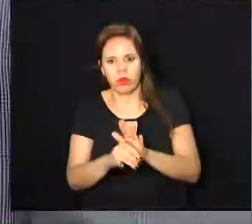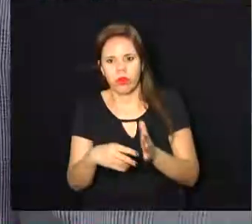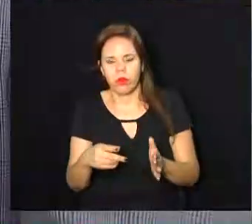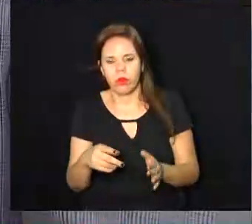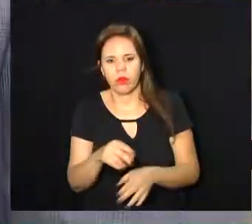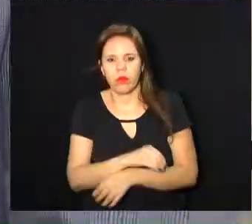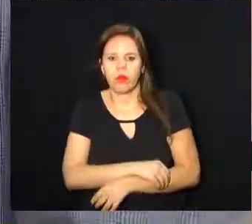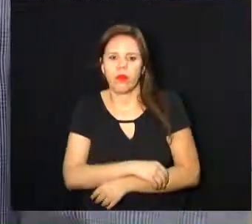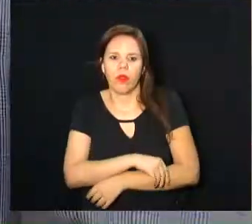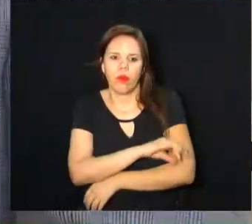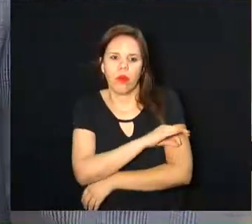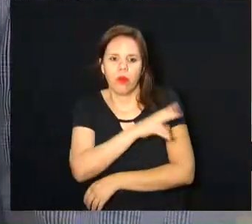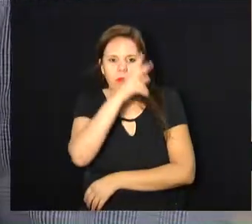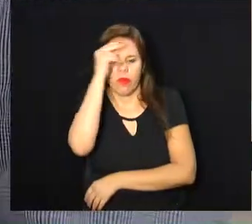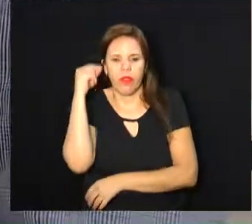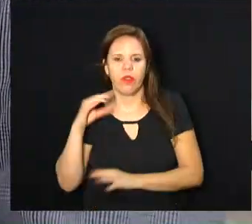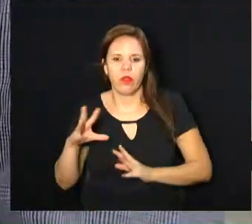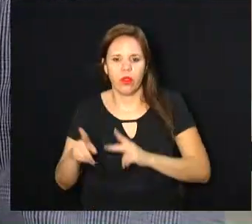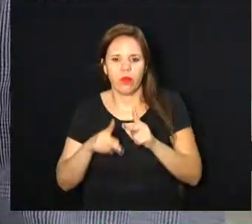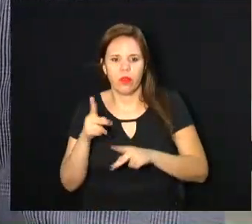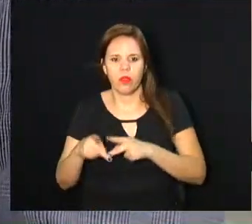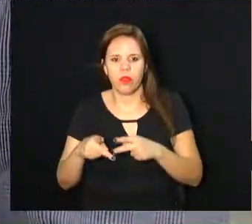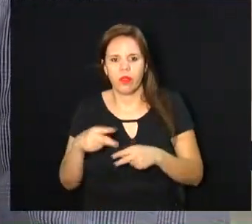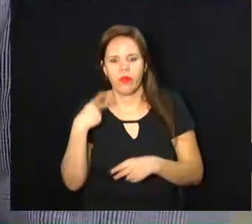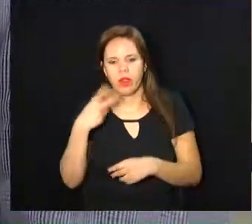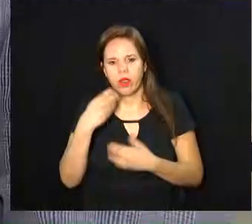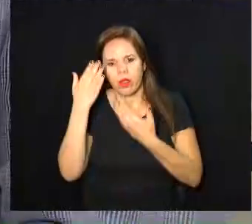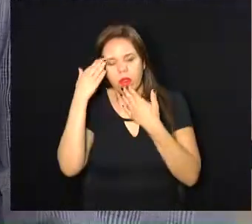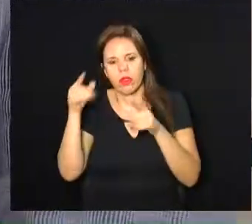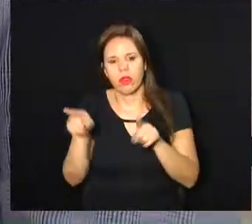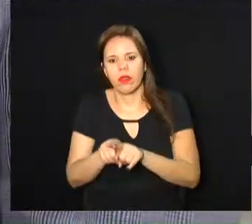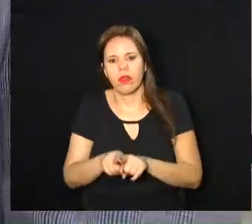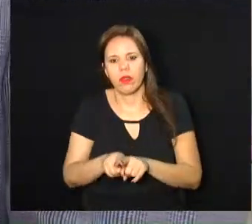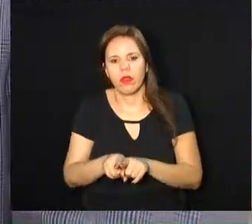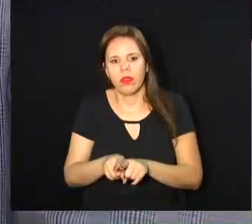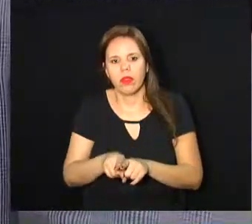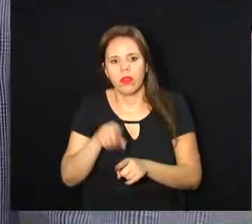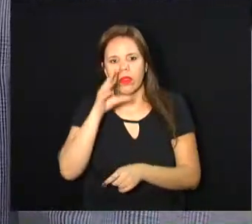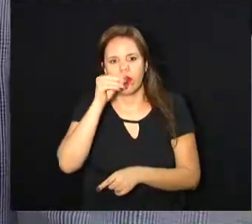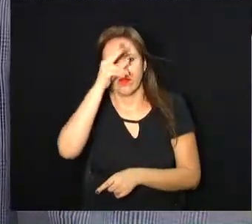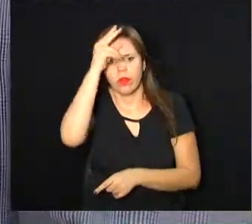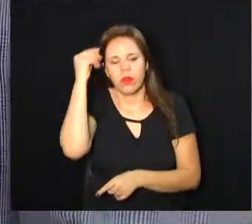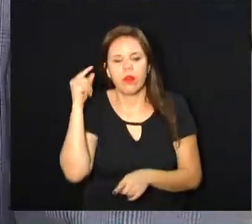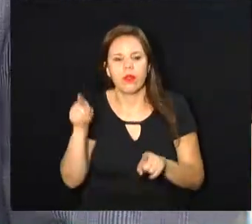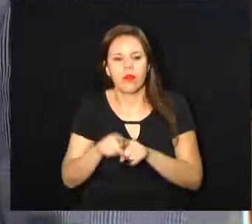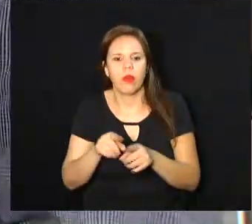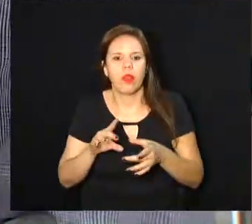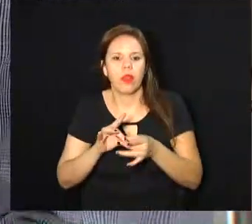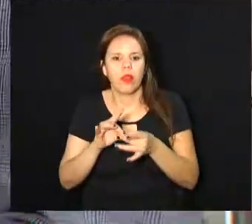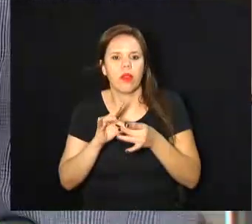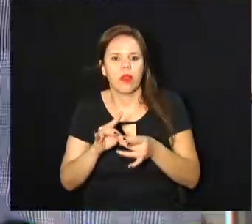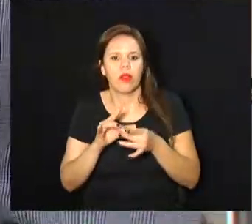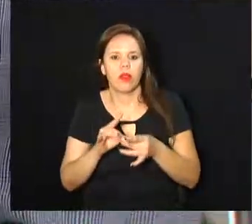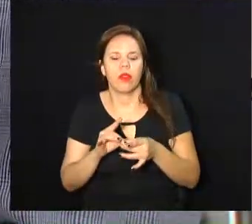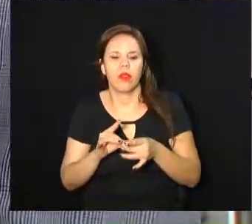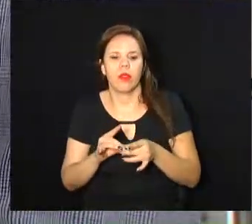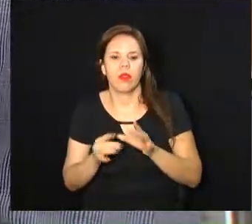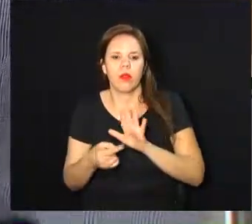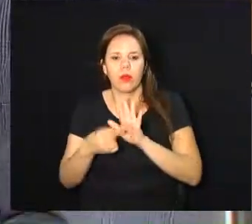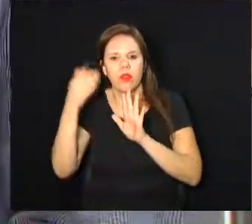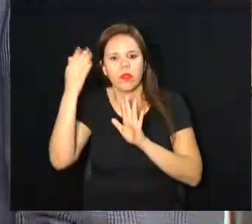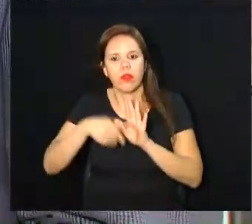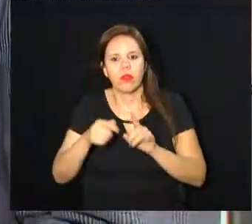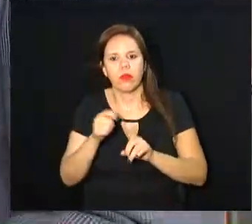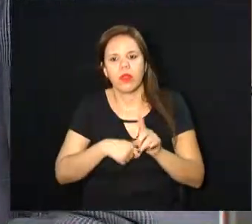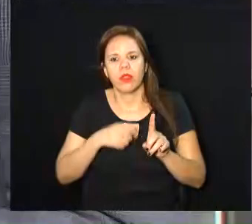prefeito. Fora os agradecimentos a todos os vereadores, sem exceção, nós temos que agradecer os servidores. A parceria desenhada lá em